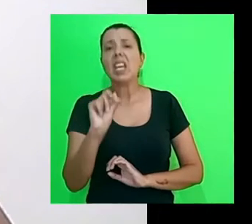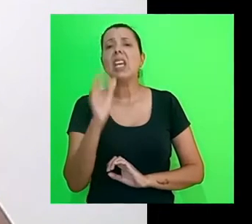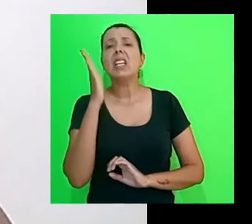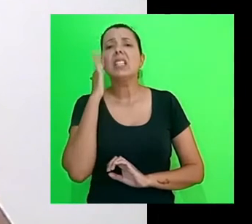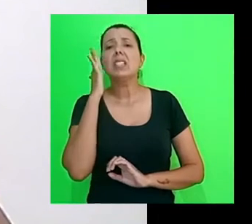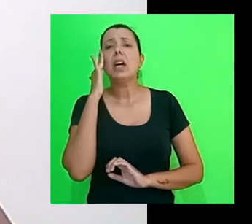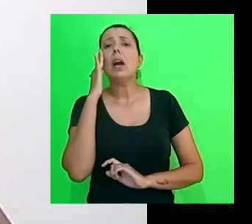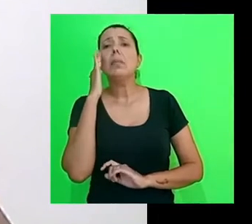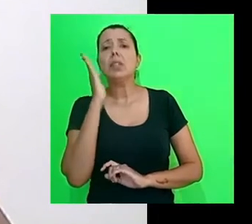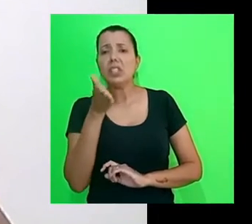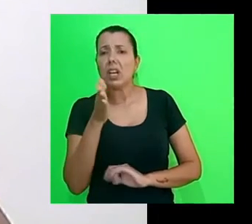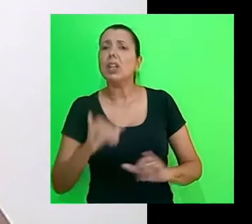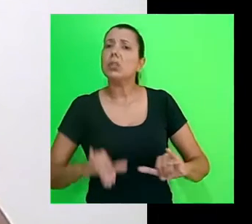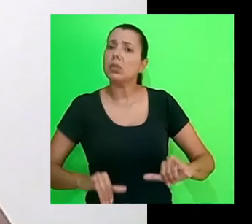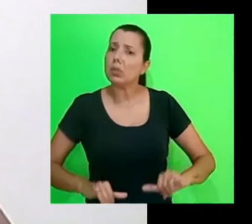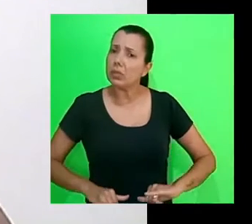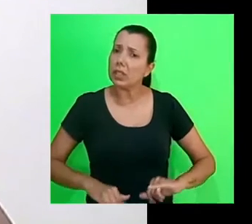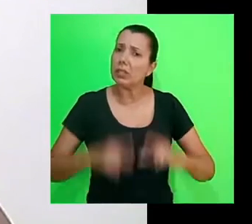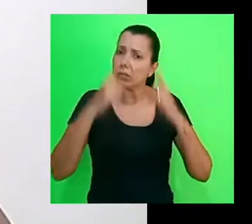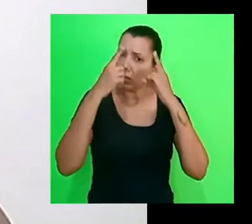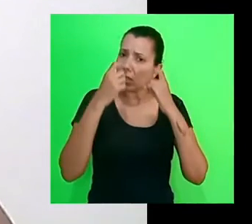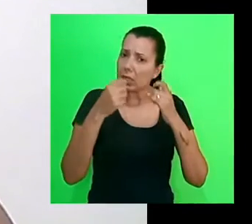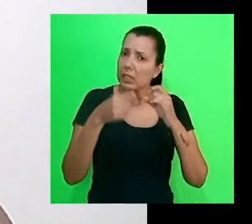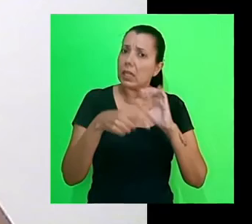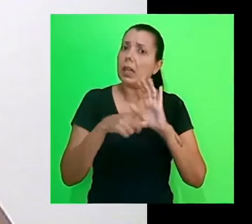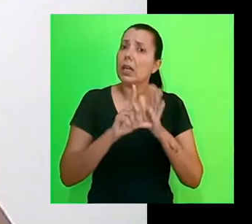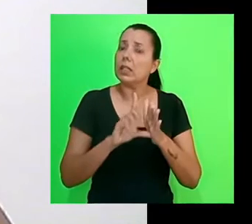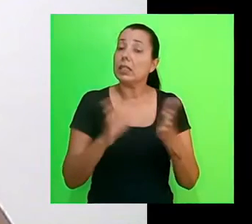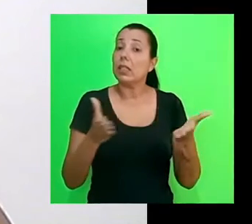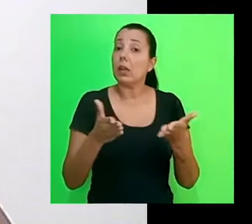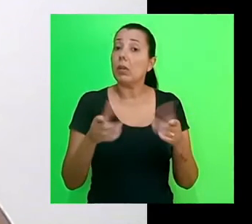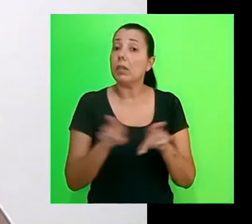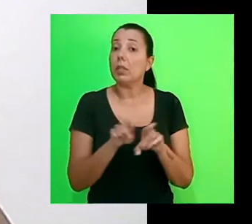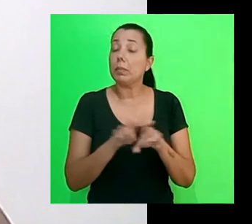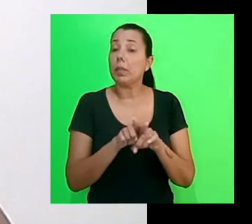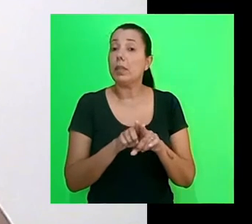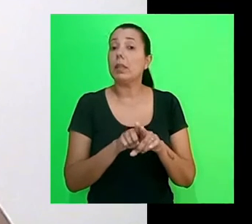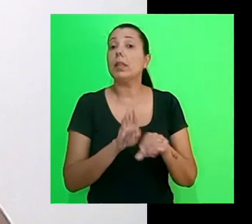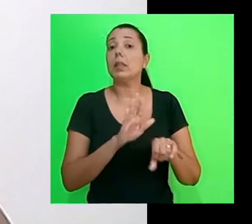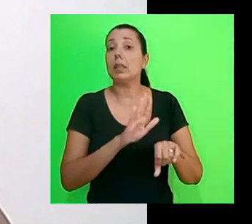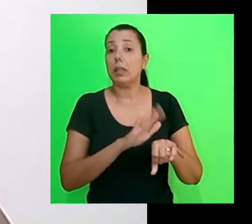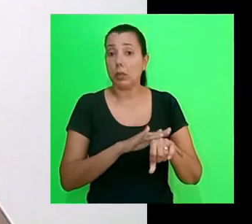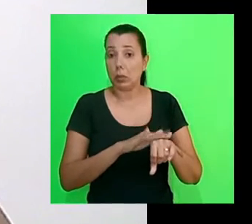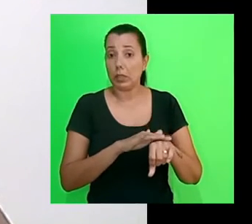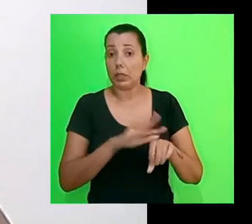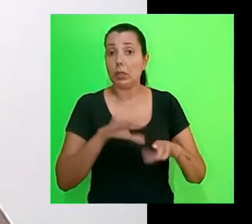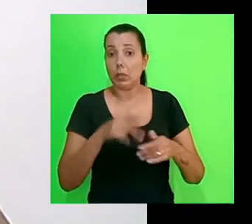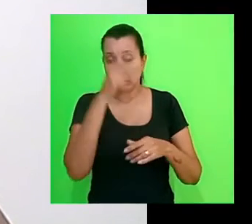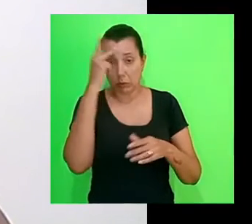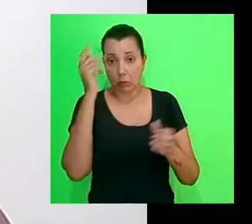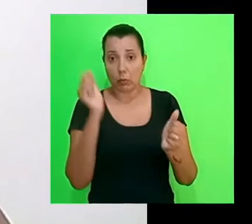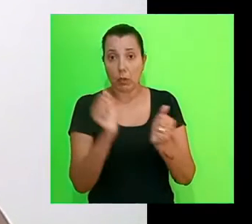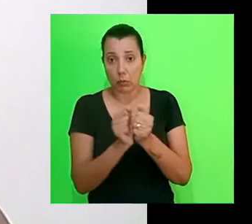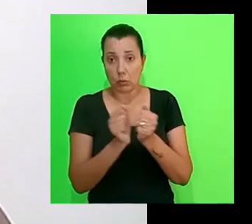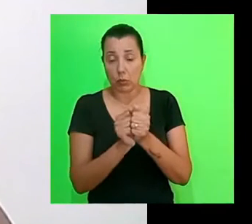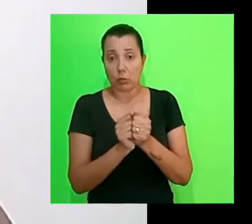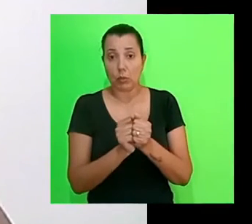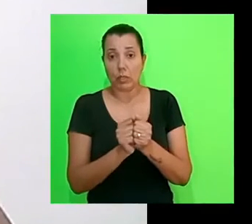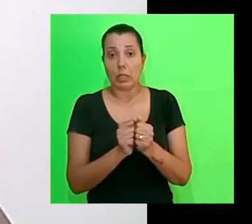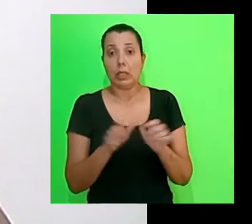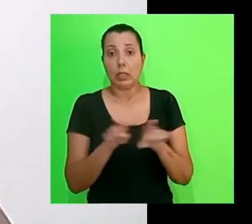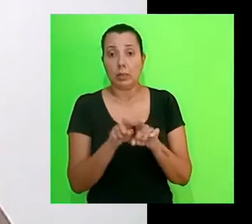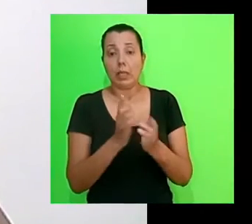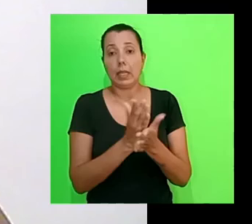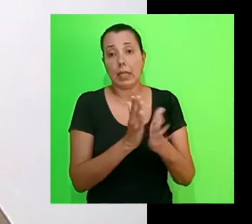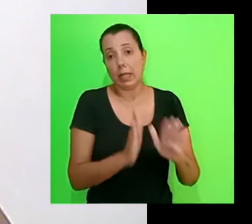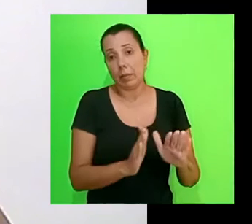eu gostaria que você comentasse que como a questão do patriarcado ela é estrutural,